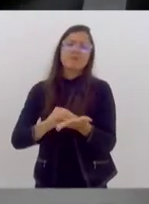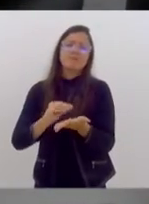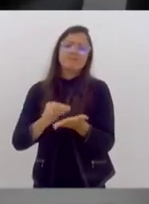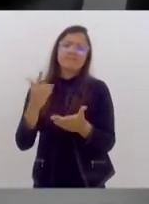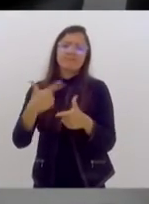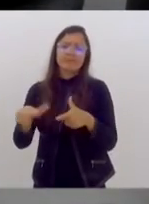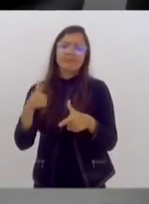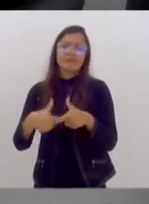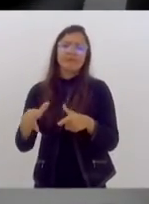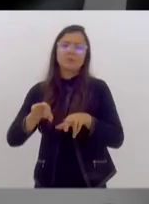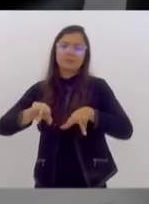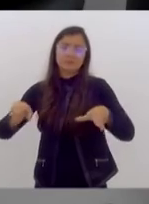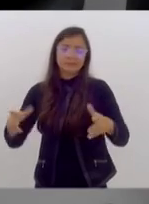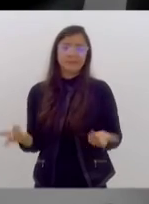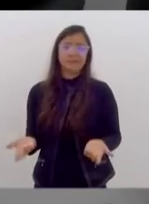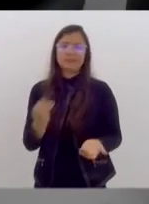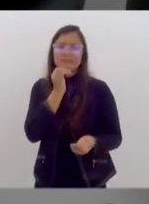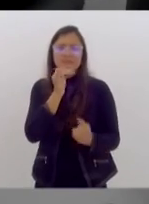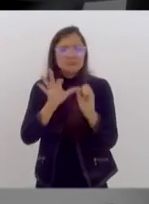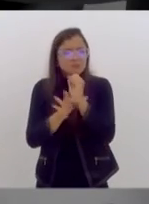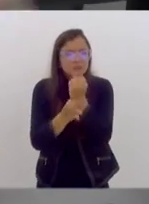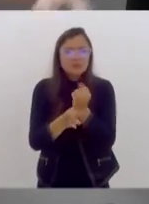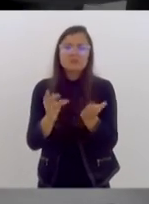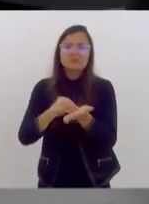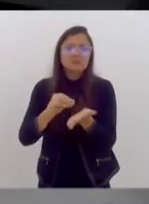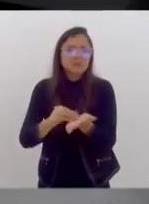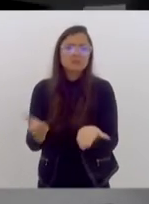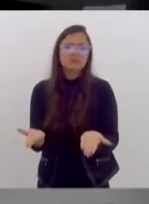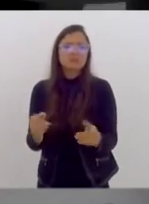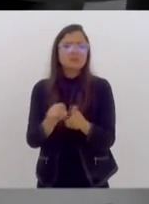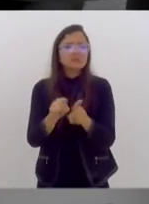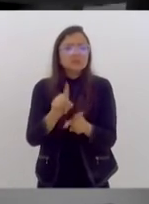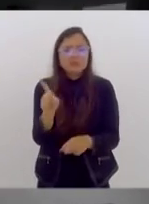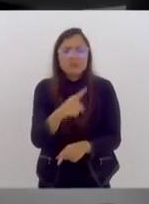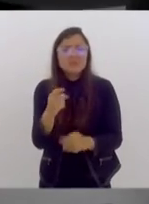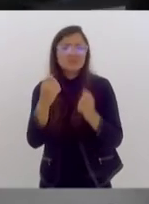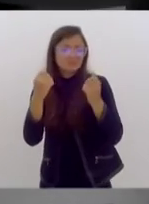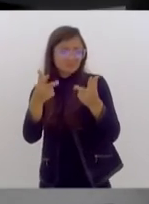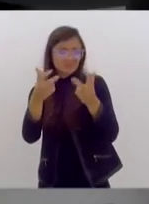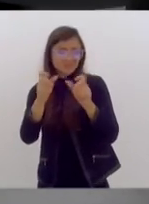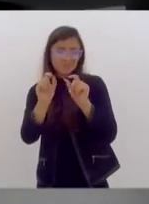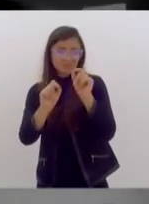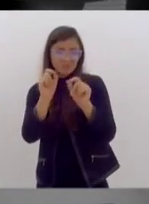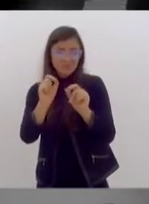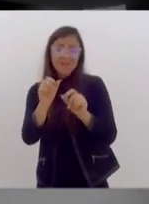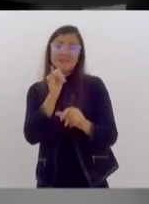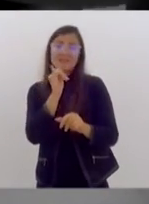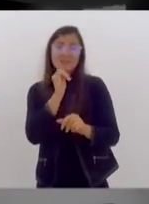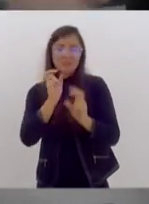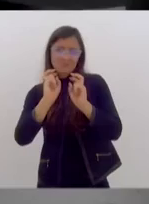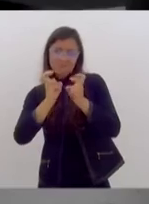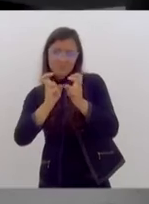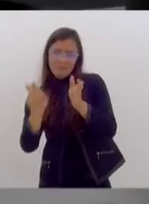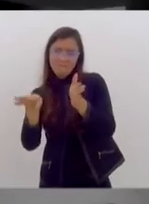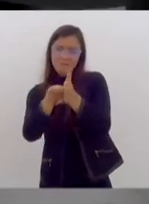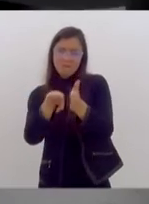detectamos em diversos é plataformas de trem como de Senador Camará traficantes com arma